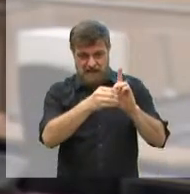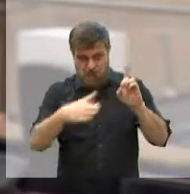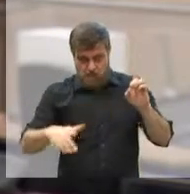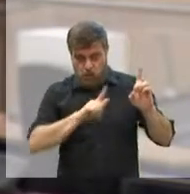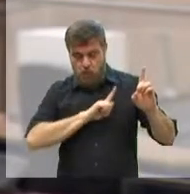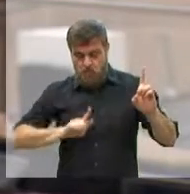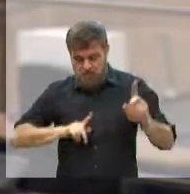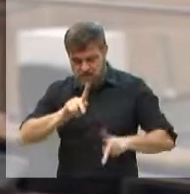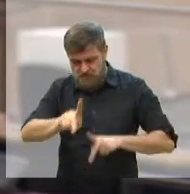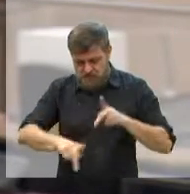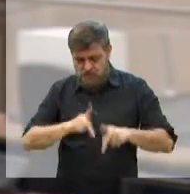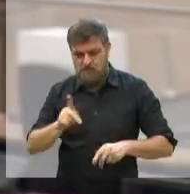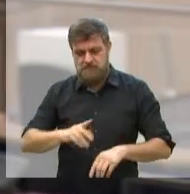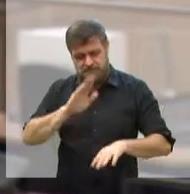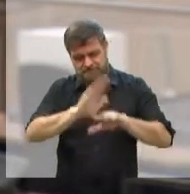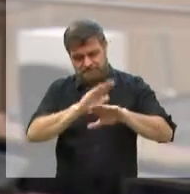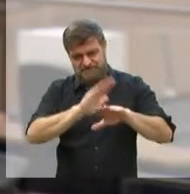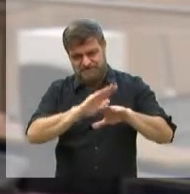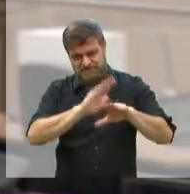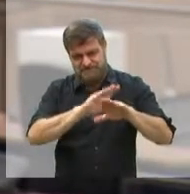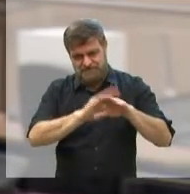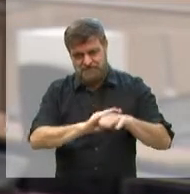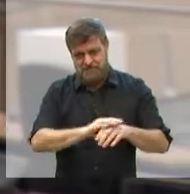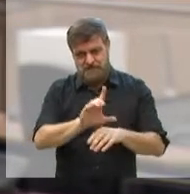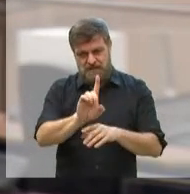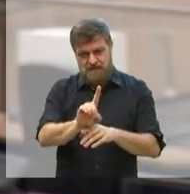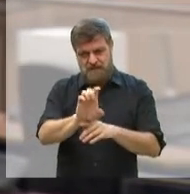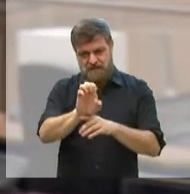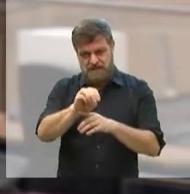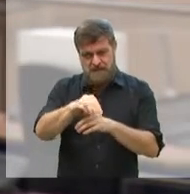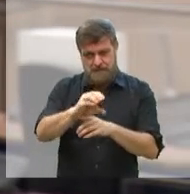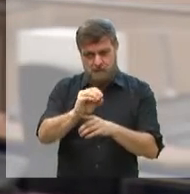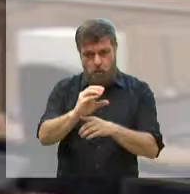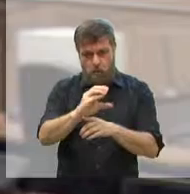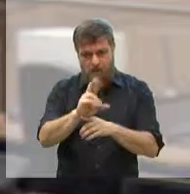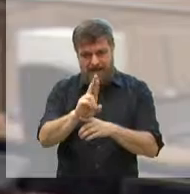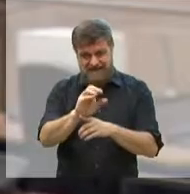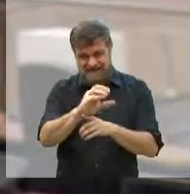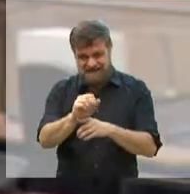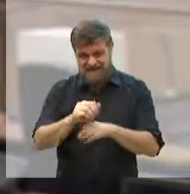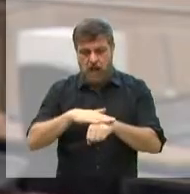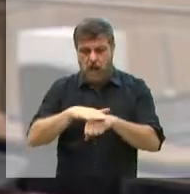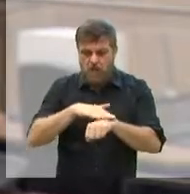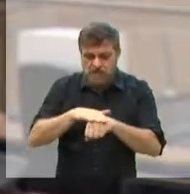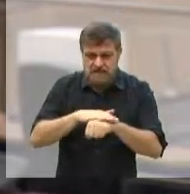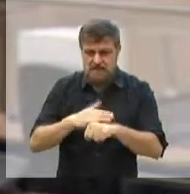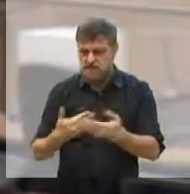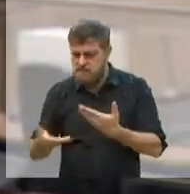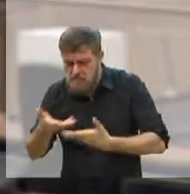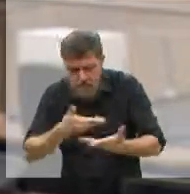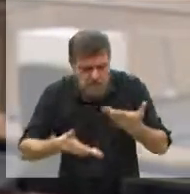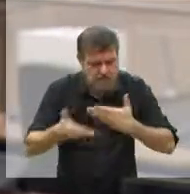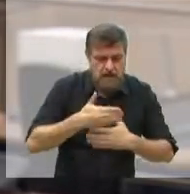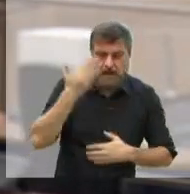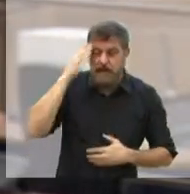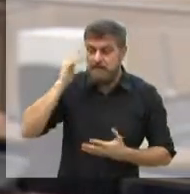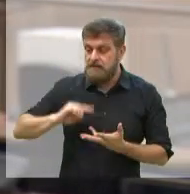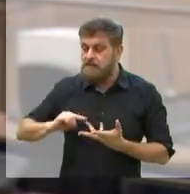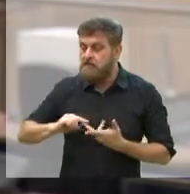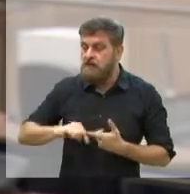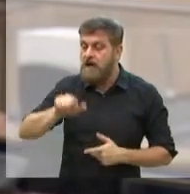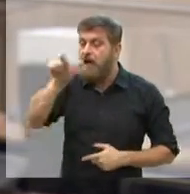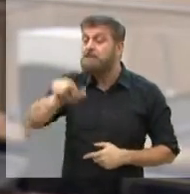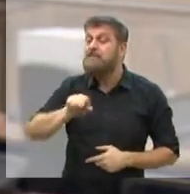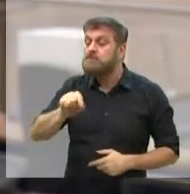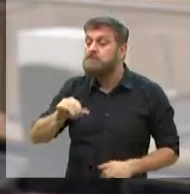democracia, é assim que se constrói uma república, através de conversas, diálogos, entendendo o que o